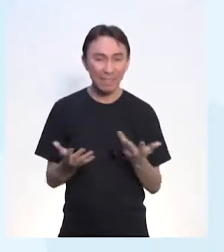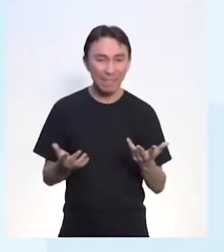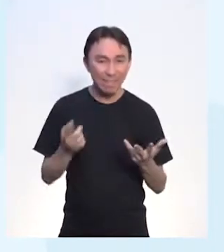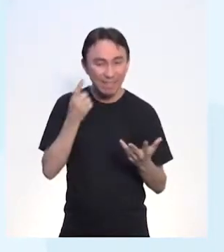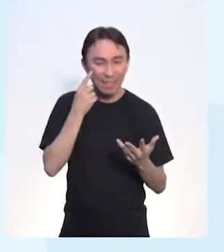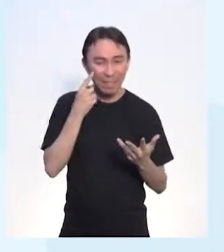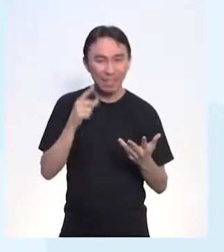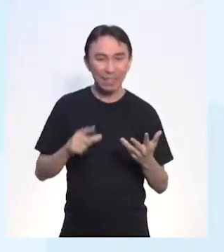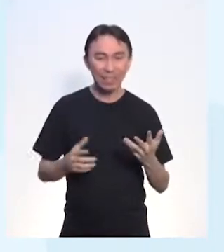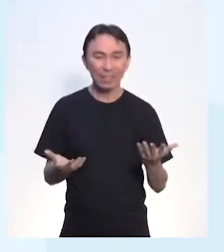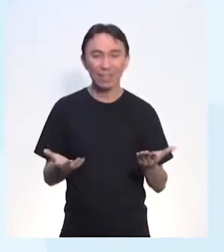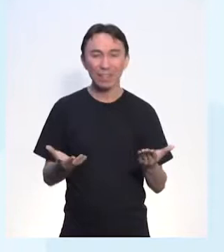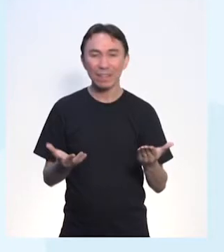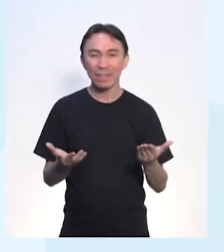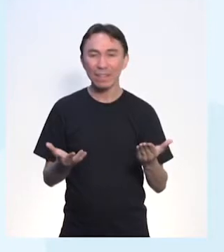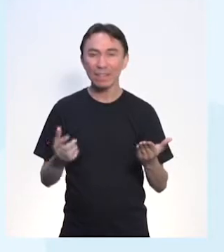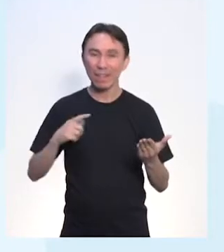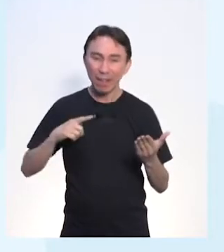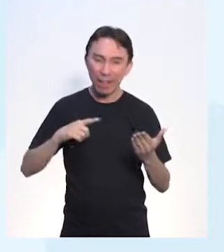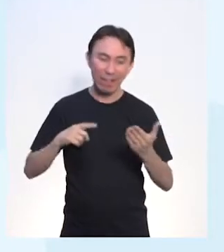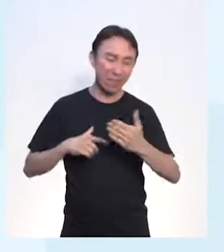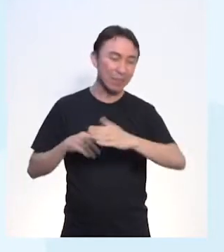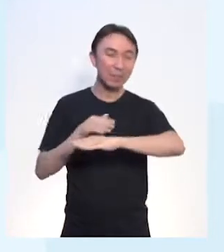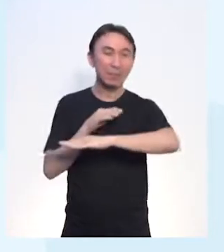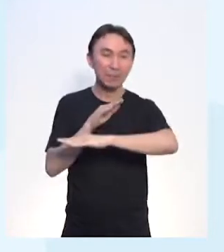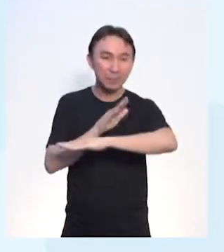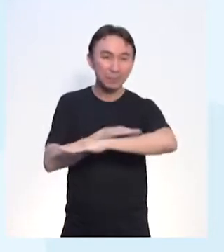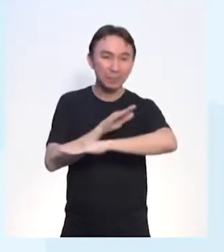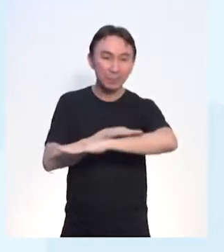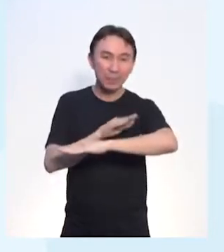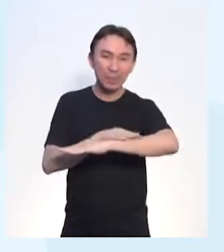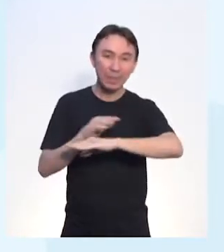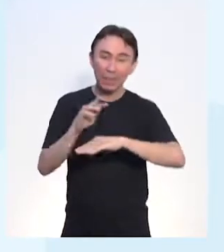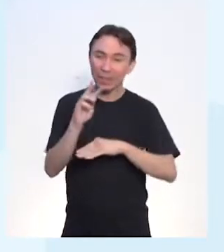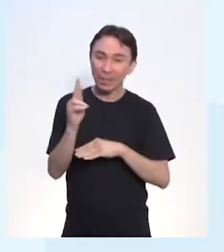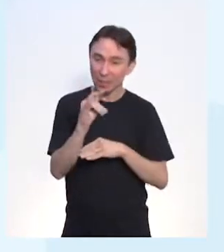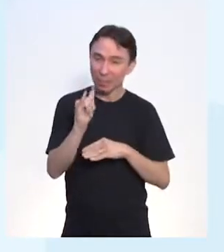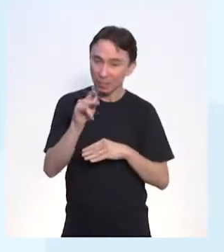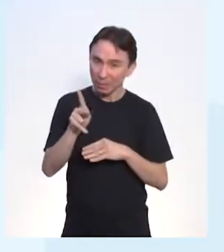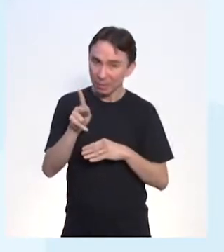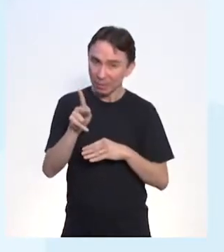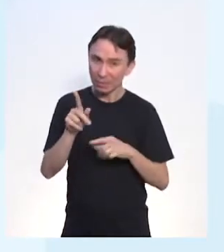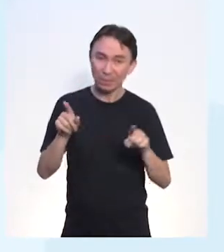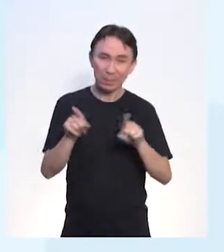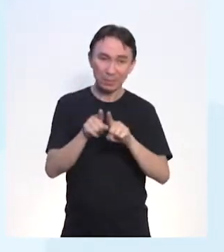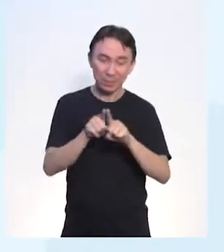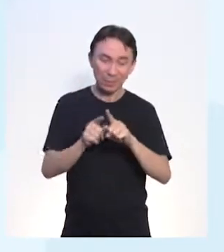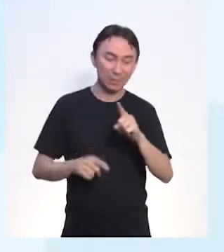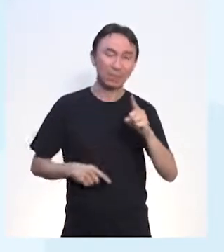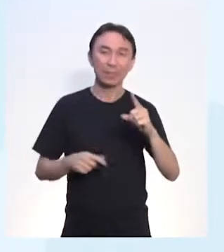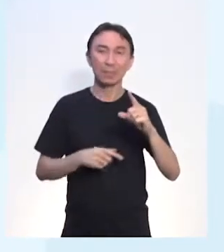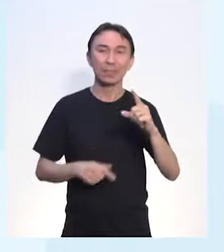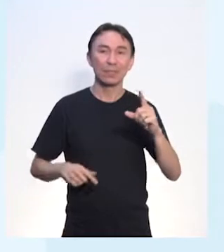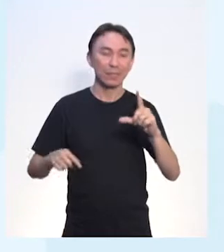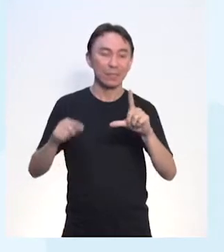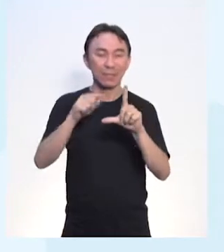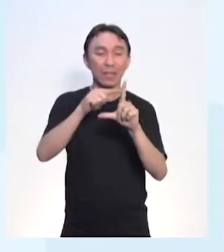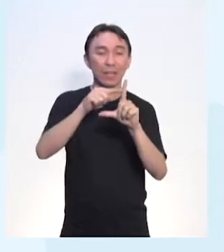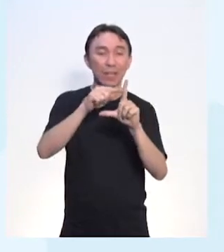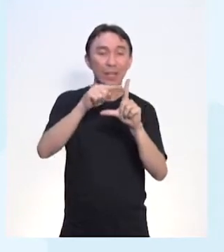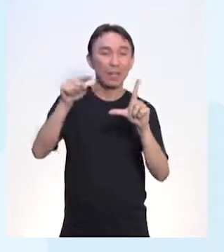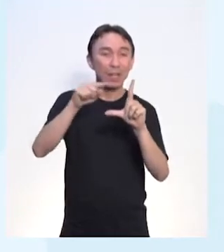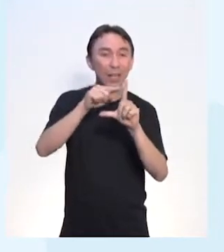a hipotenusa, e eu tenho dois catetos, o cateto B